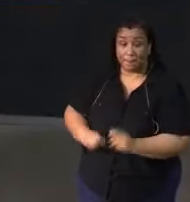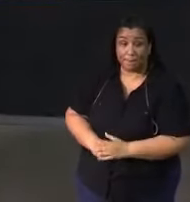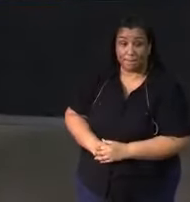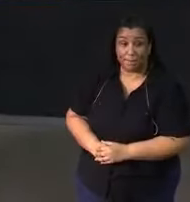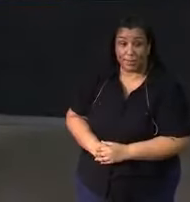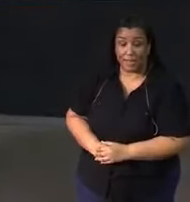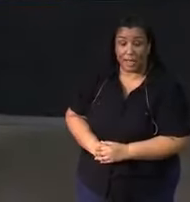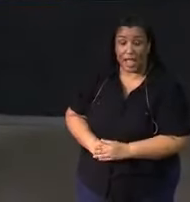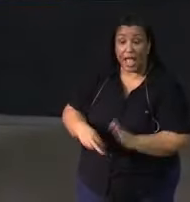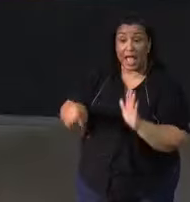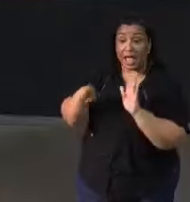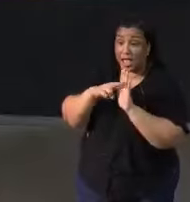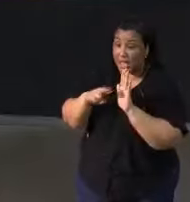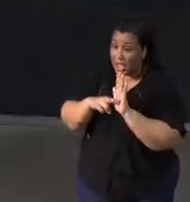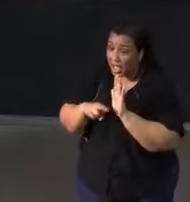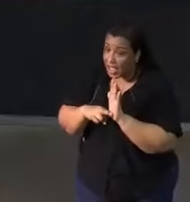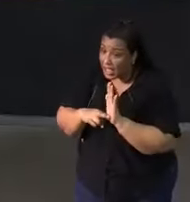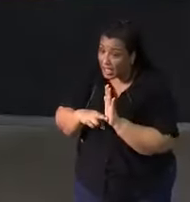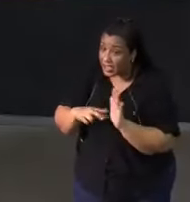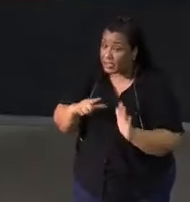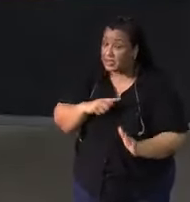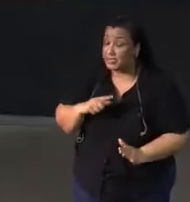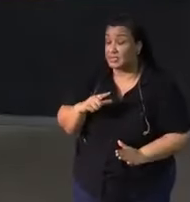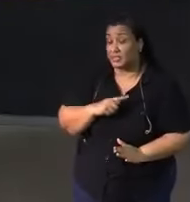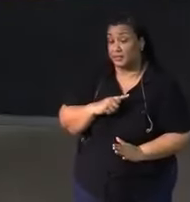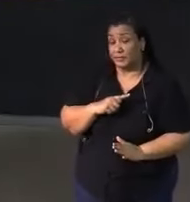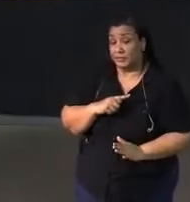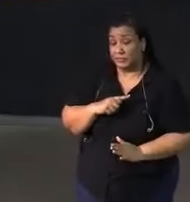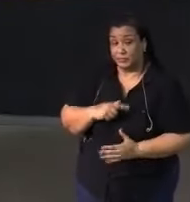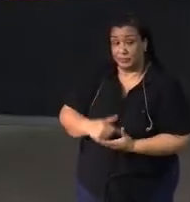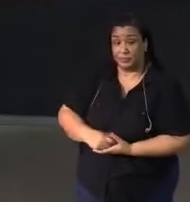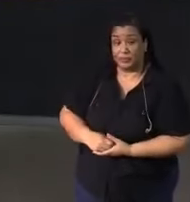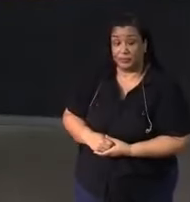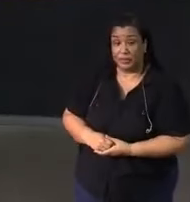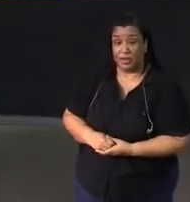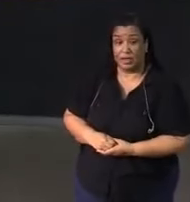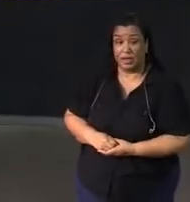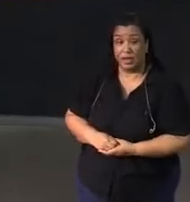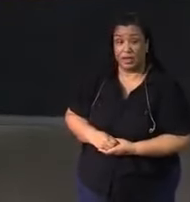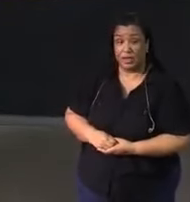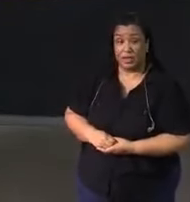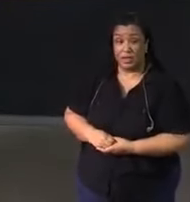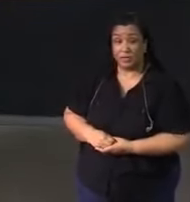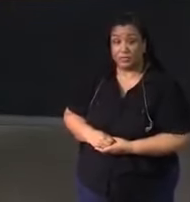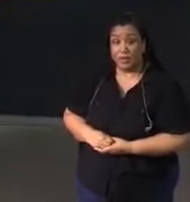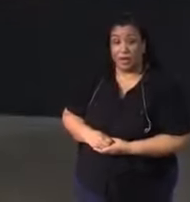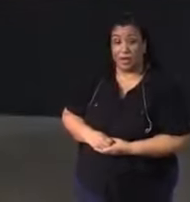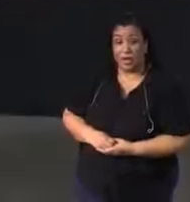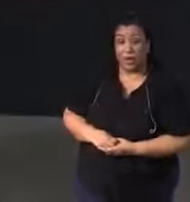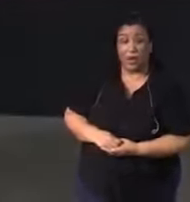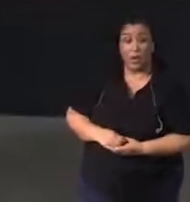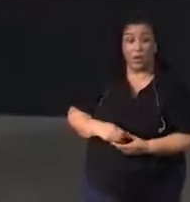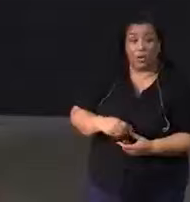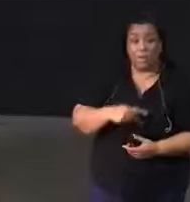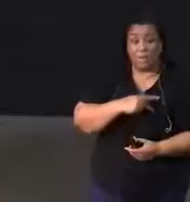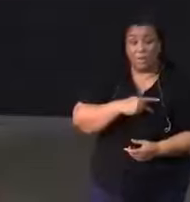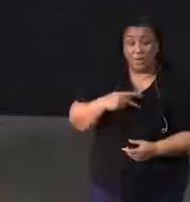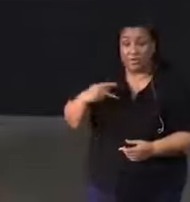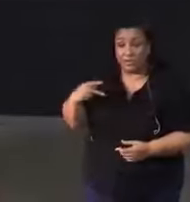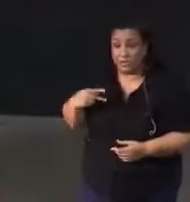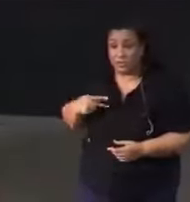Mas quando estamos diante de um sacerdote, numa cerimônia religiosa, a fala é